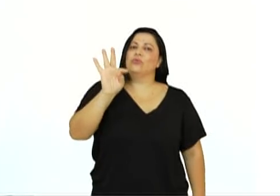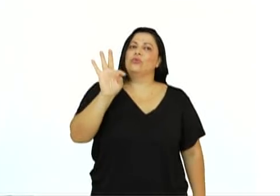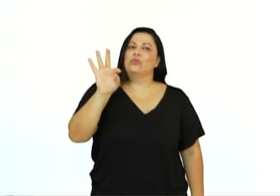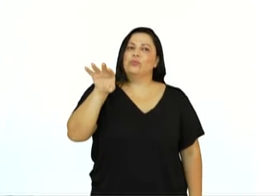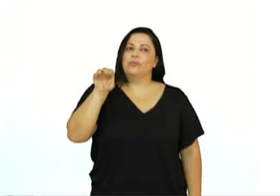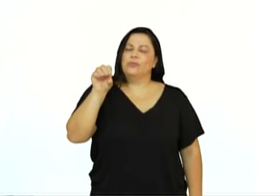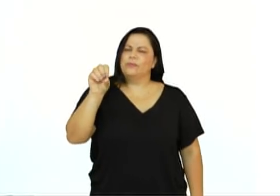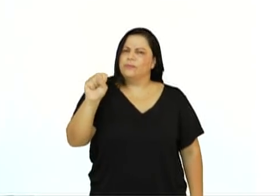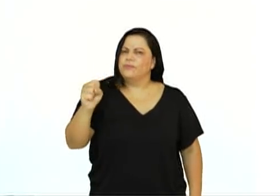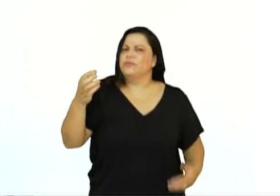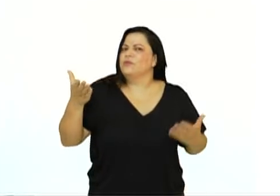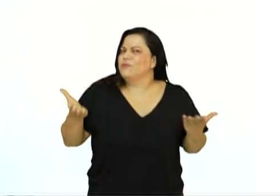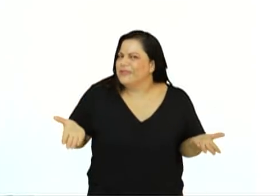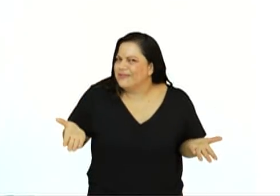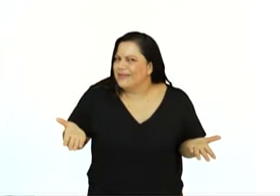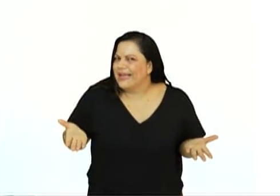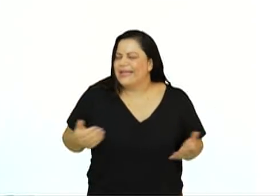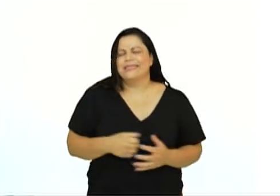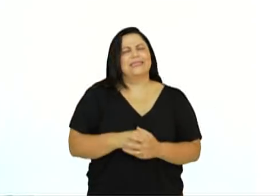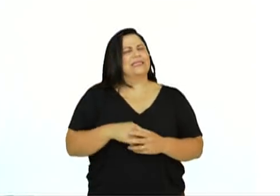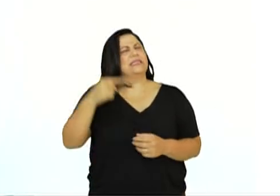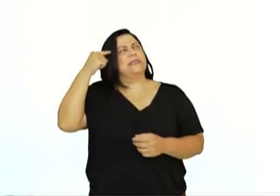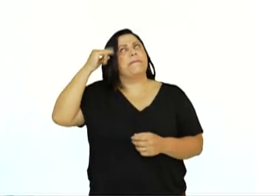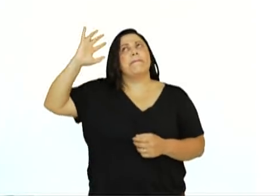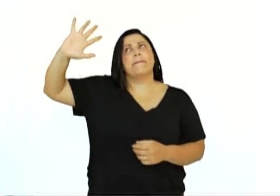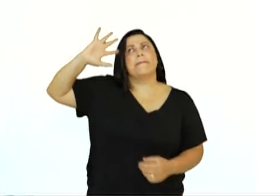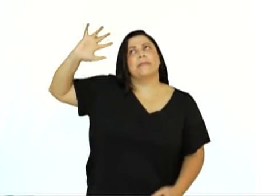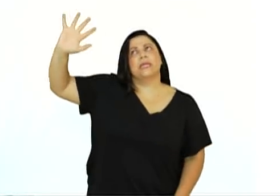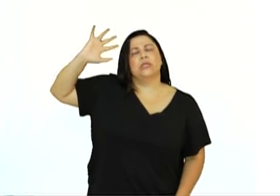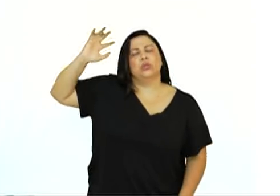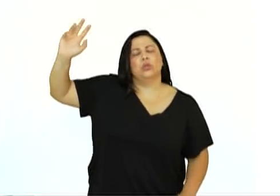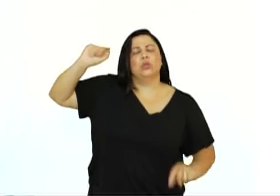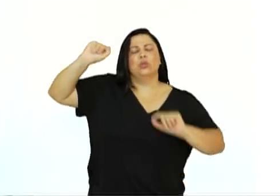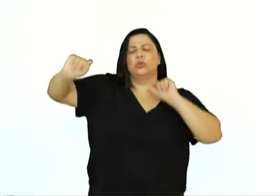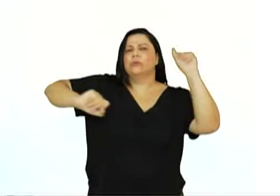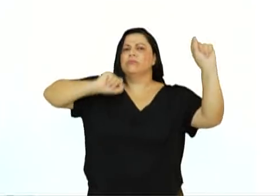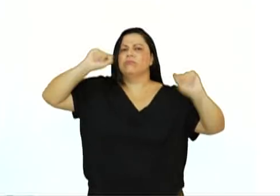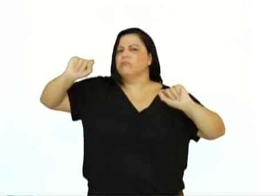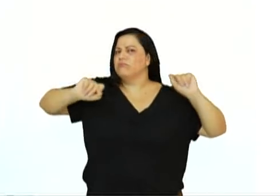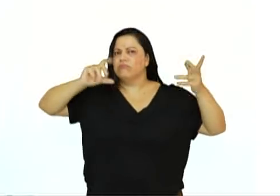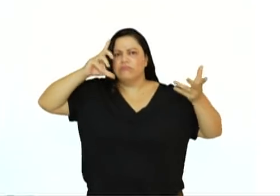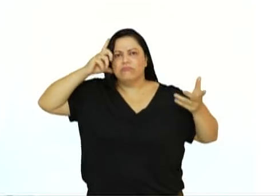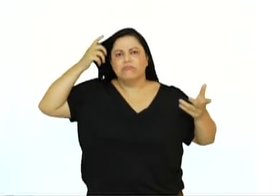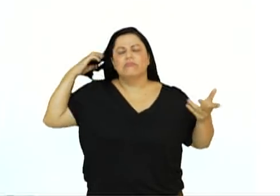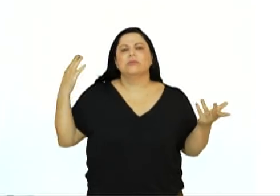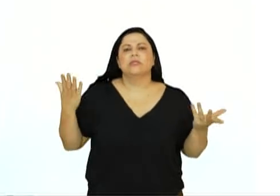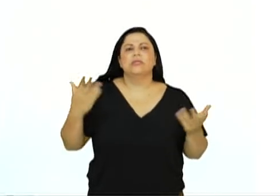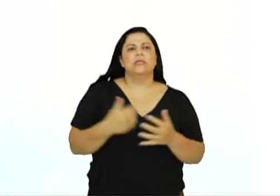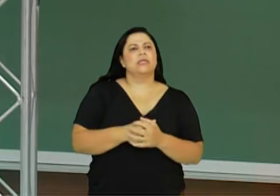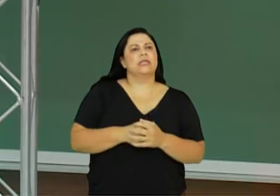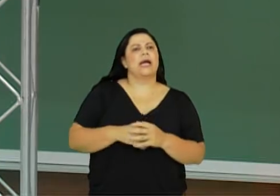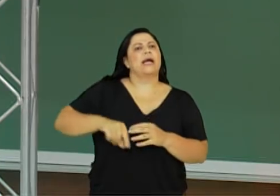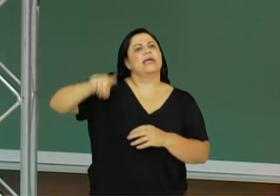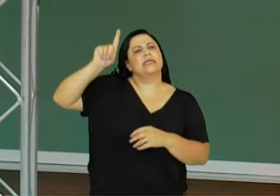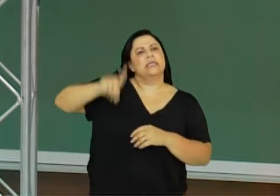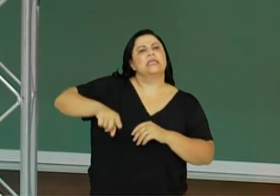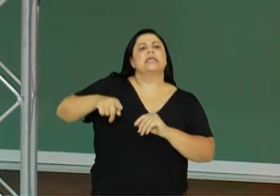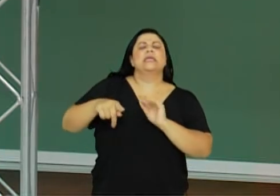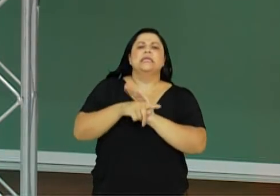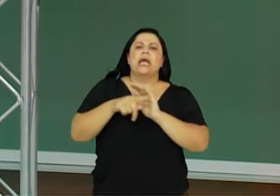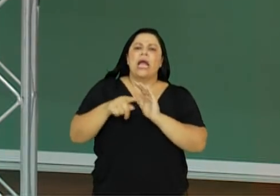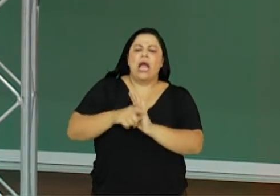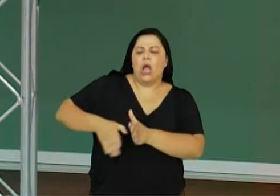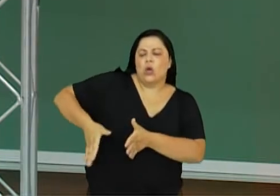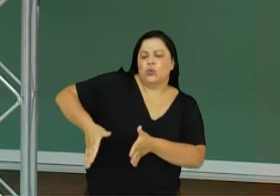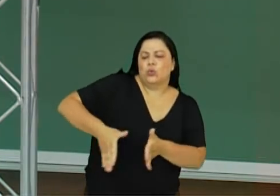Você cria um desenho de um aqueduto na sua cabeça quando a gente fala sobre aqueduto? Os aquedutos, eles eram